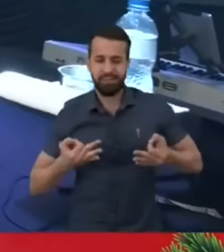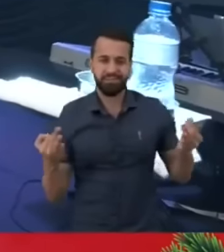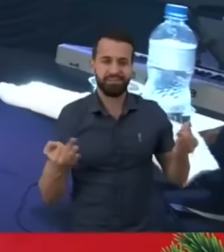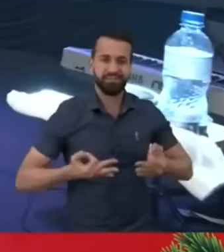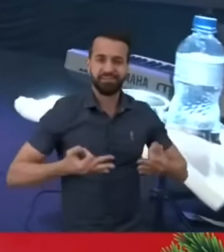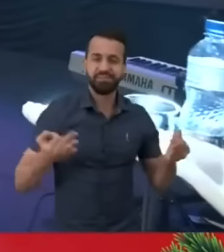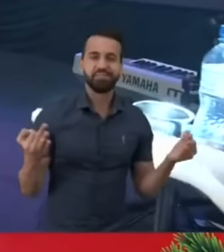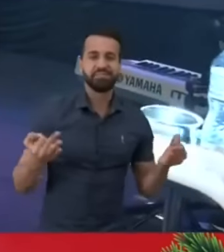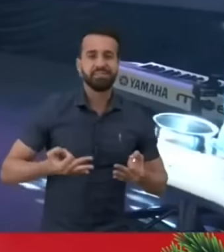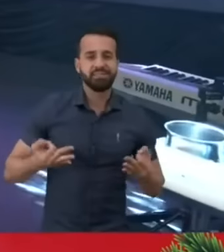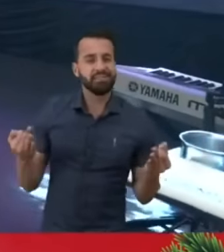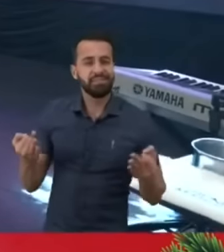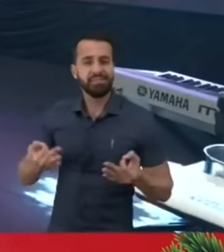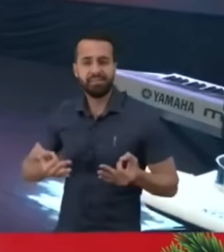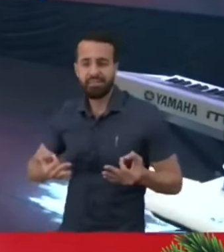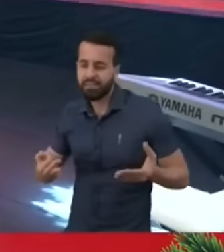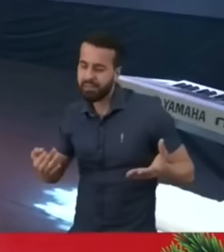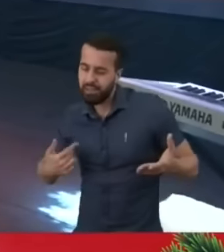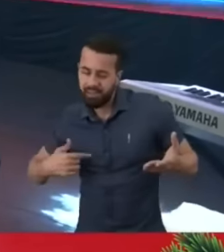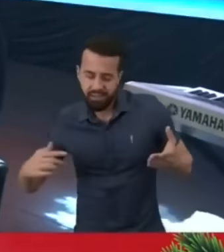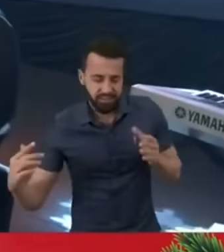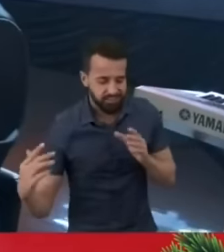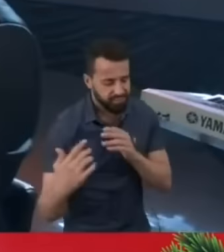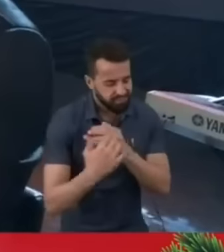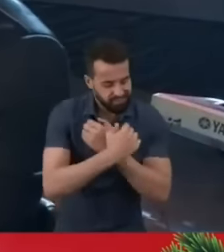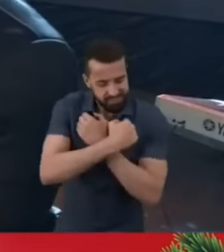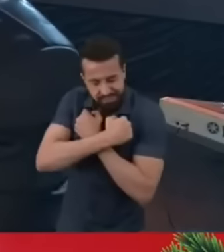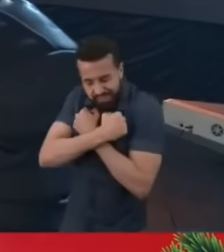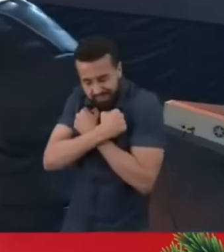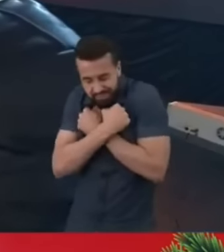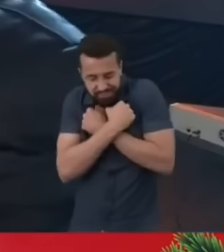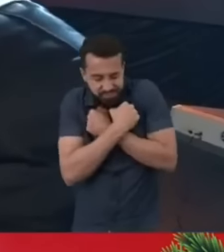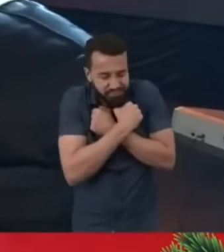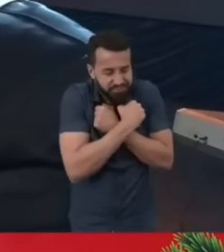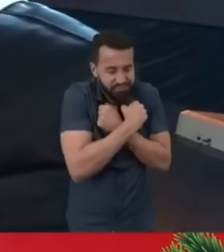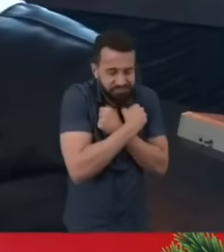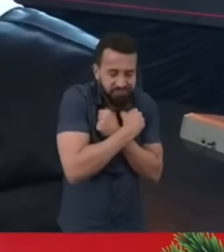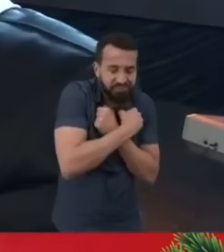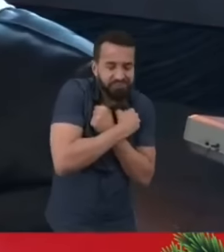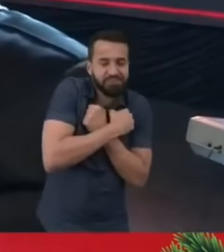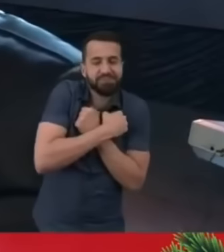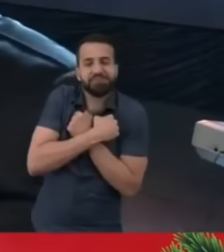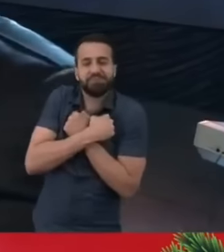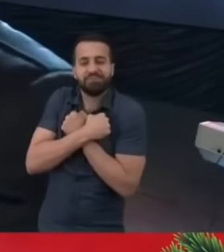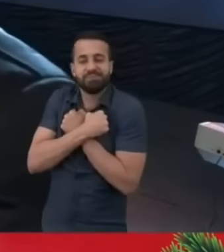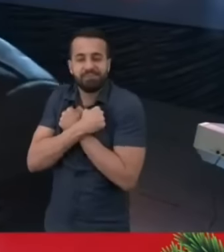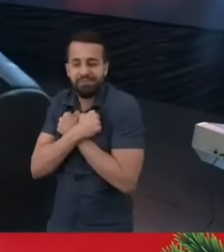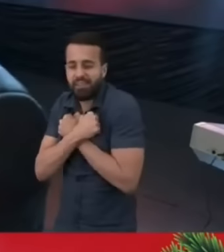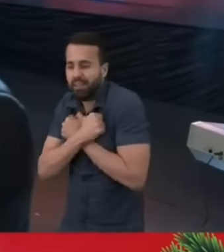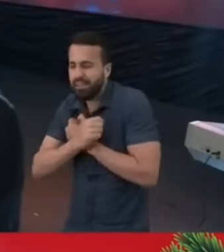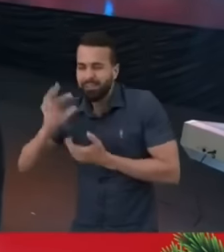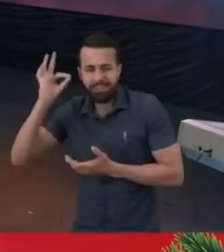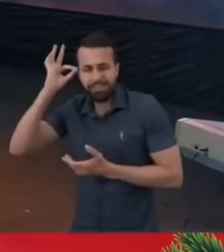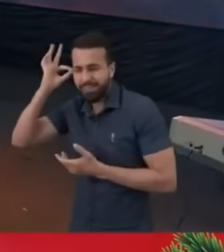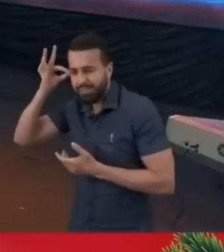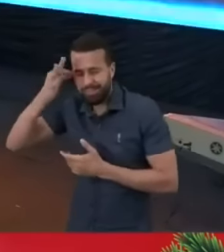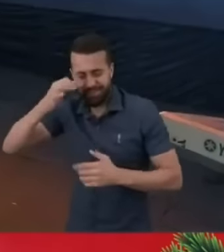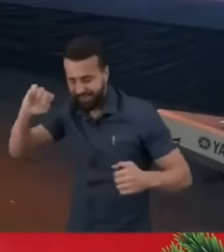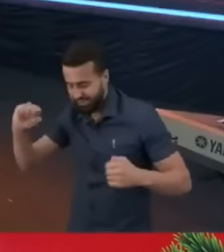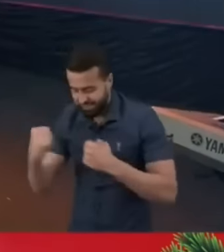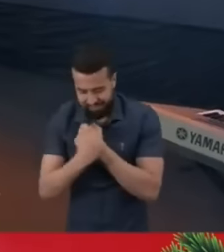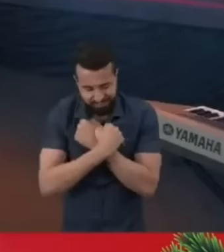E assim, sim, quando eu te abraço, me aperte em seus braços por